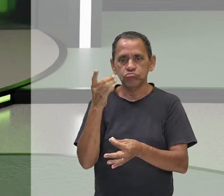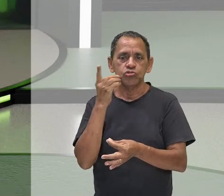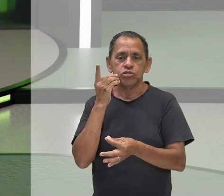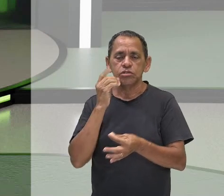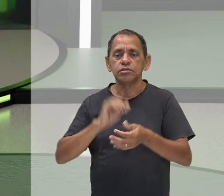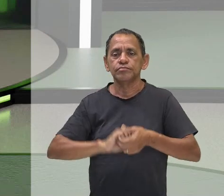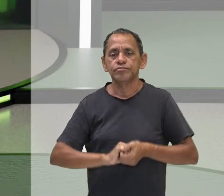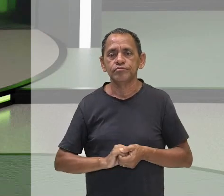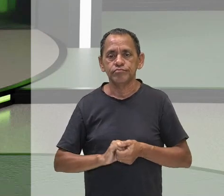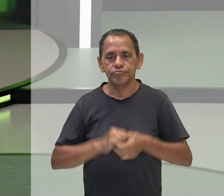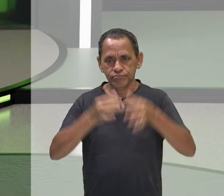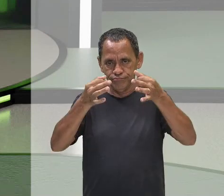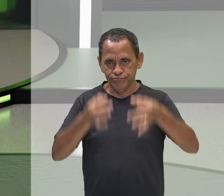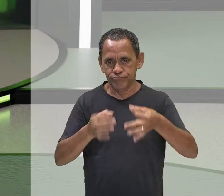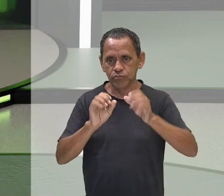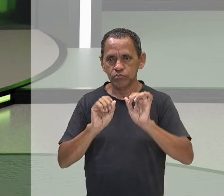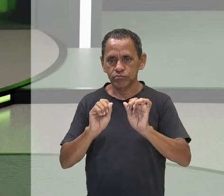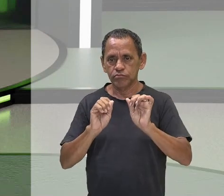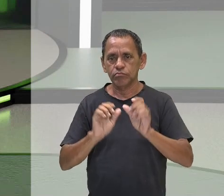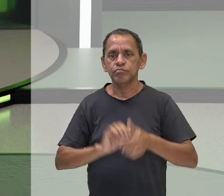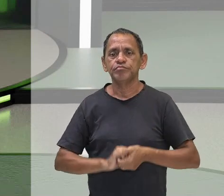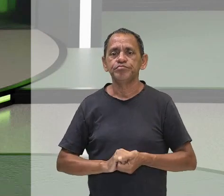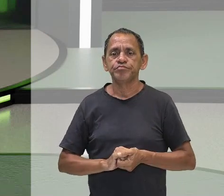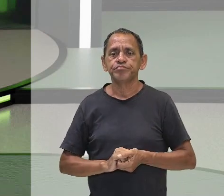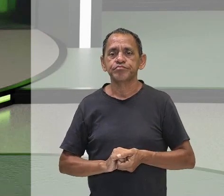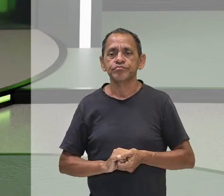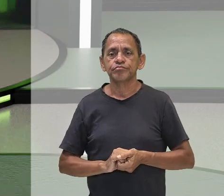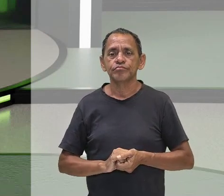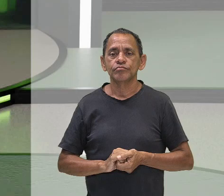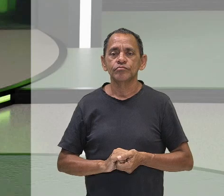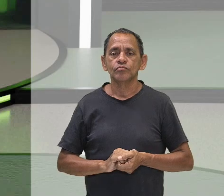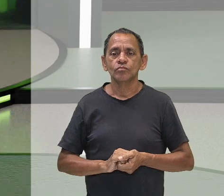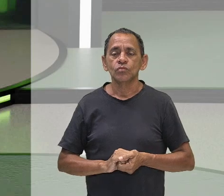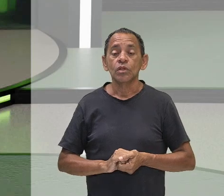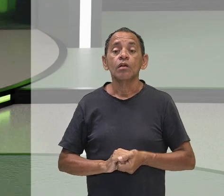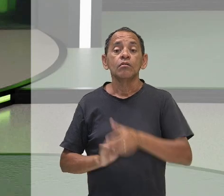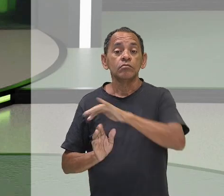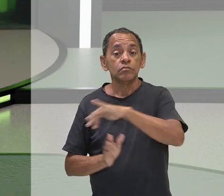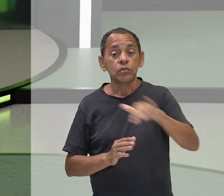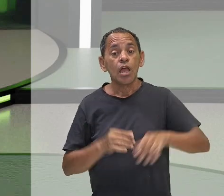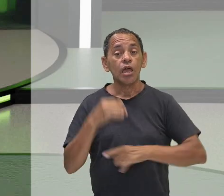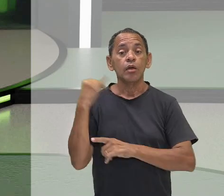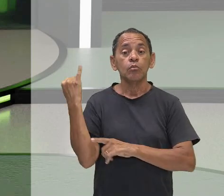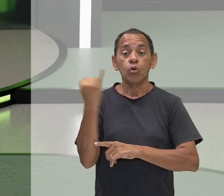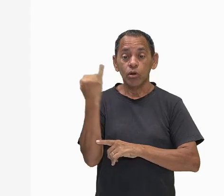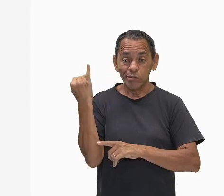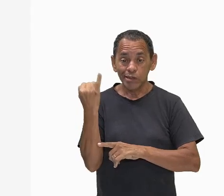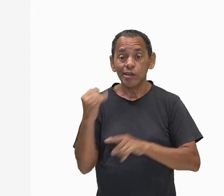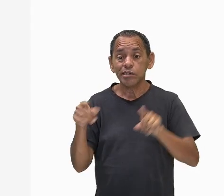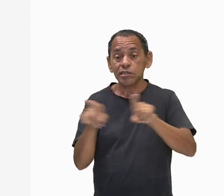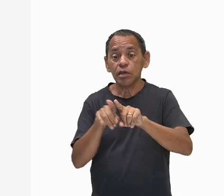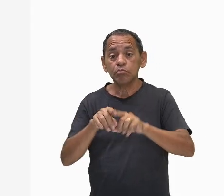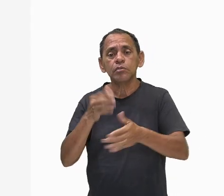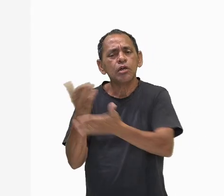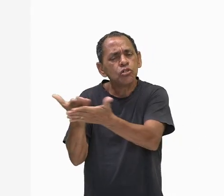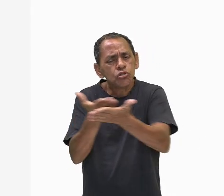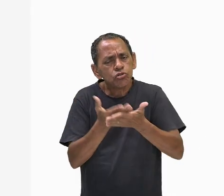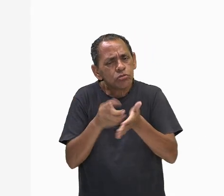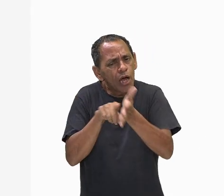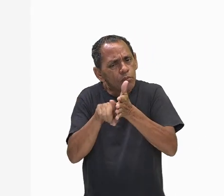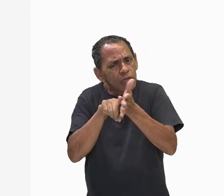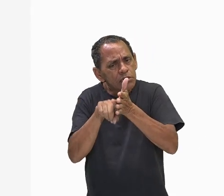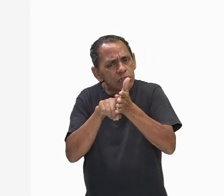certo? Então, outra importância de se estudar o aparelho reprodutor